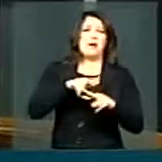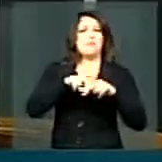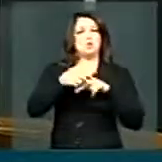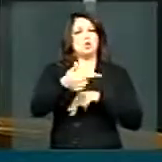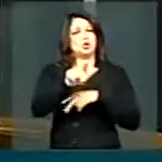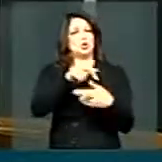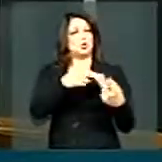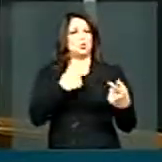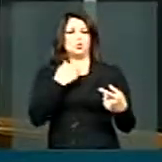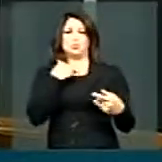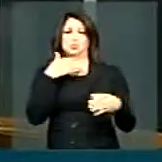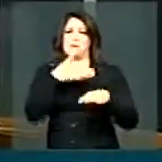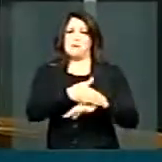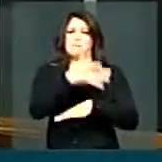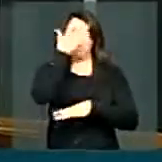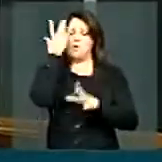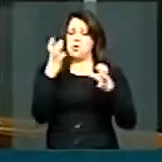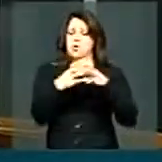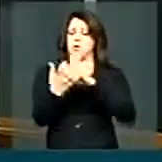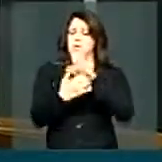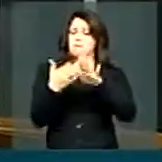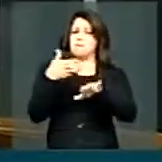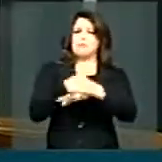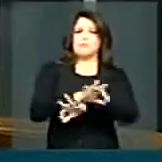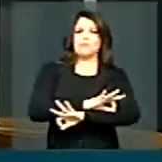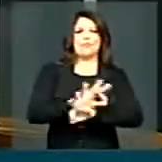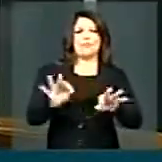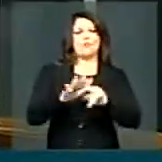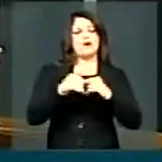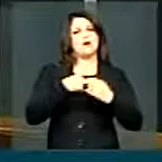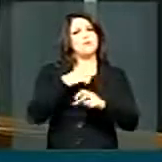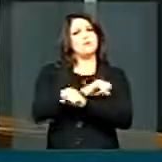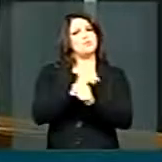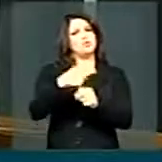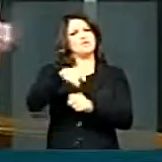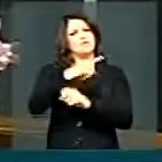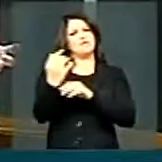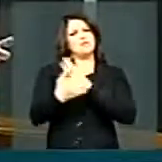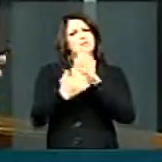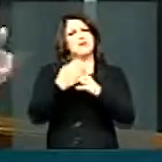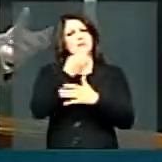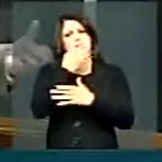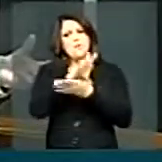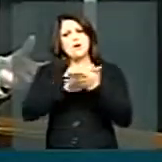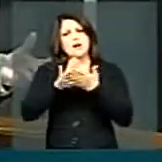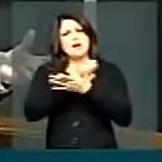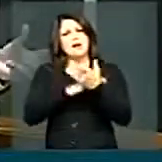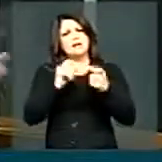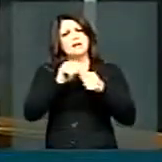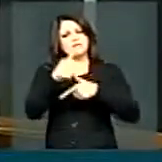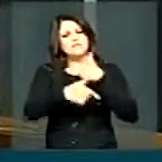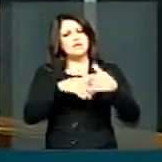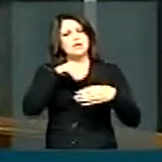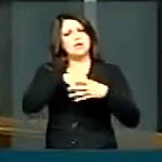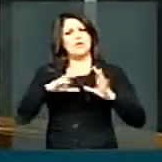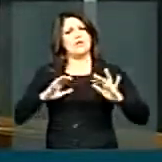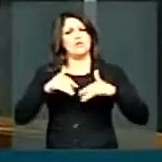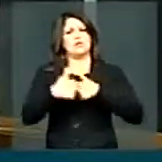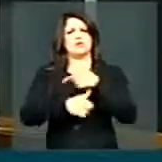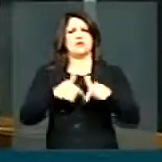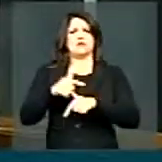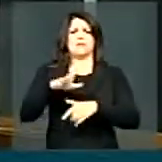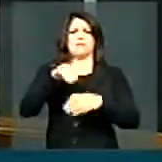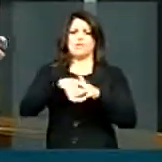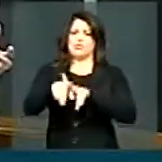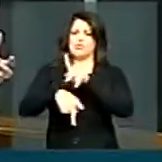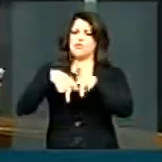outra razão, esses consórcios não compareçam. Não é possível que esses consórcios não tenham nada de bom para falar na Comissão do Trabalho e para o povo brasileiro.